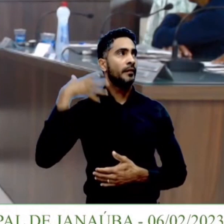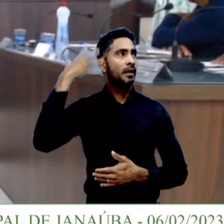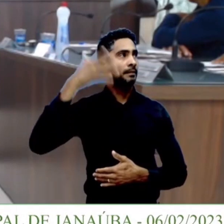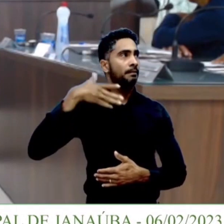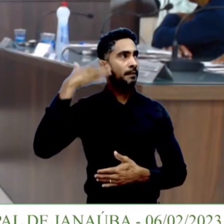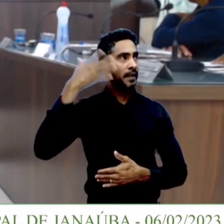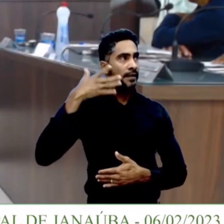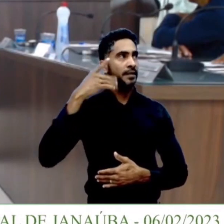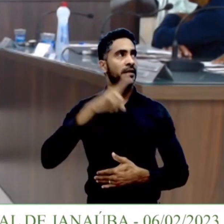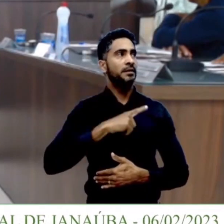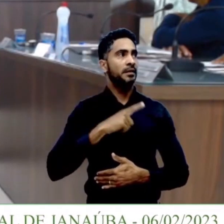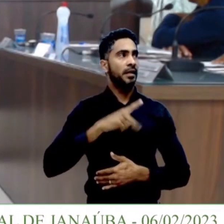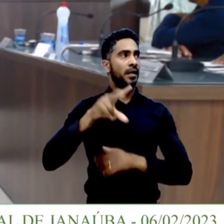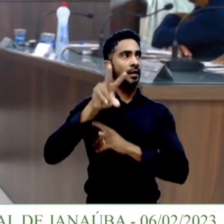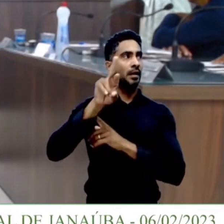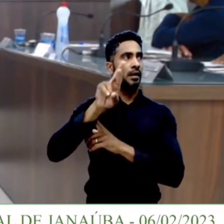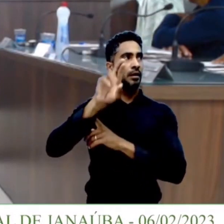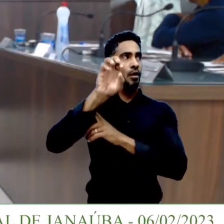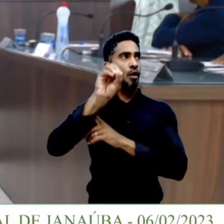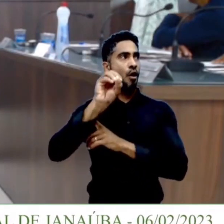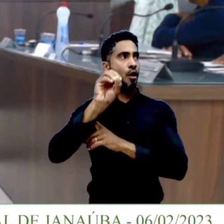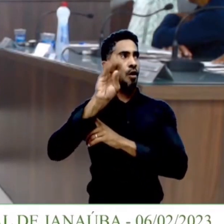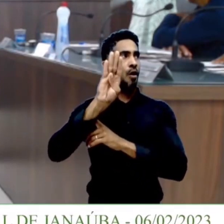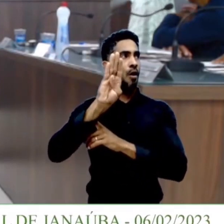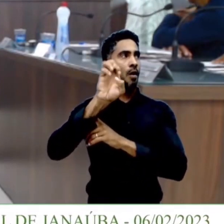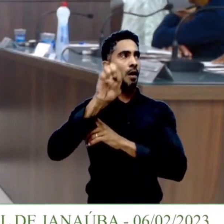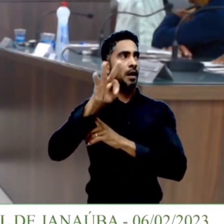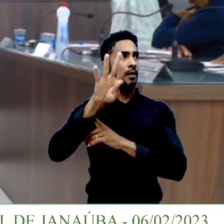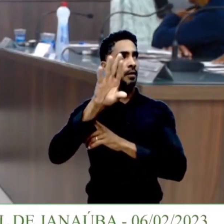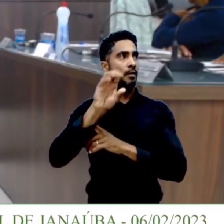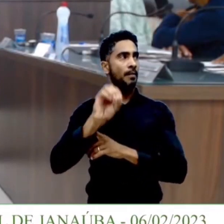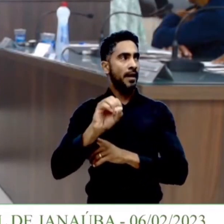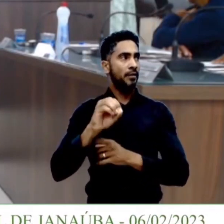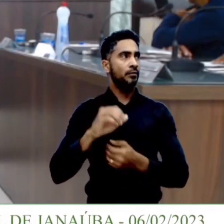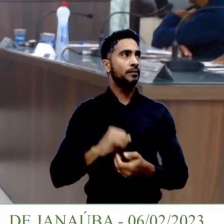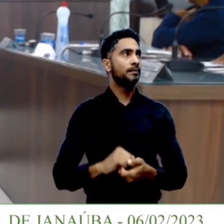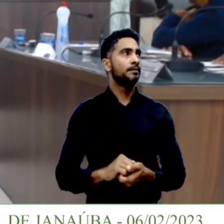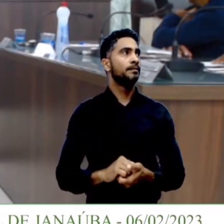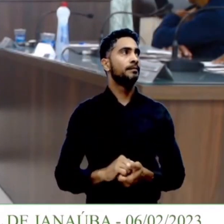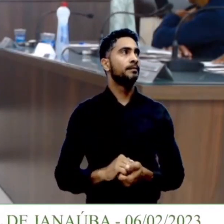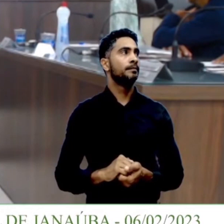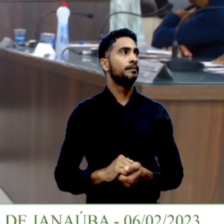Palestrantes, nós teremos aqui o Roberto Rodrigues com a palestra magna.